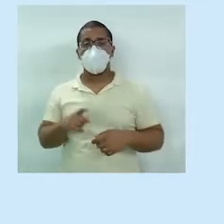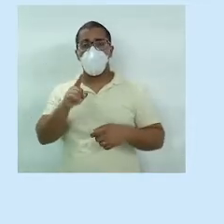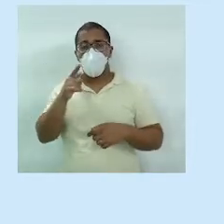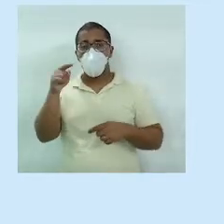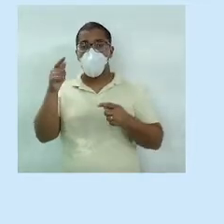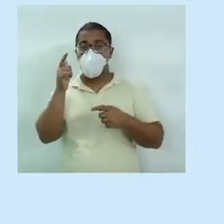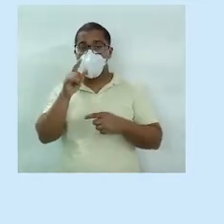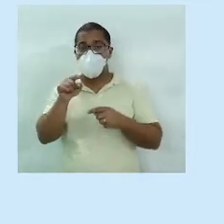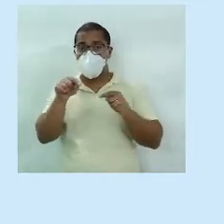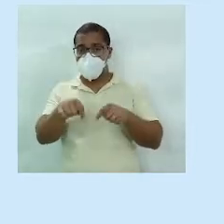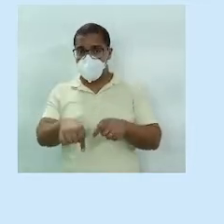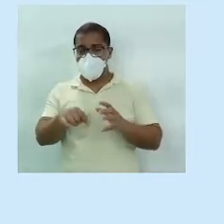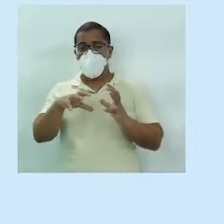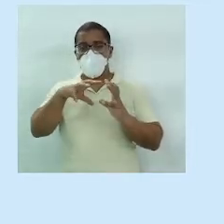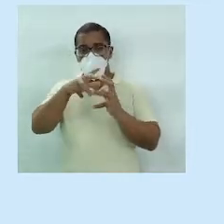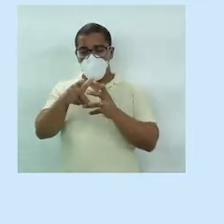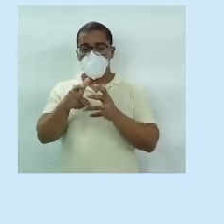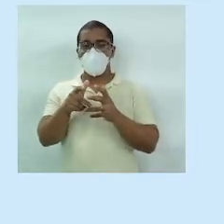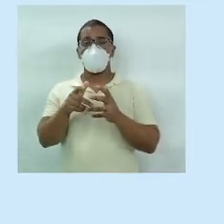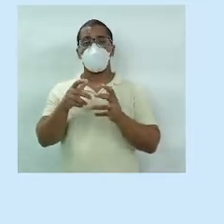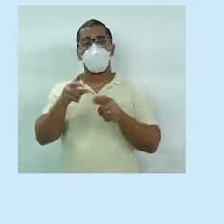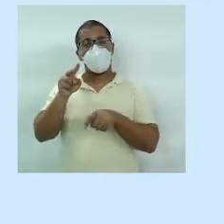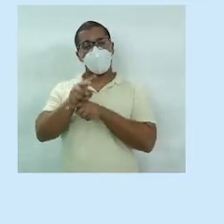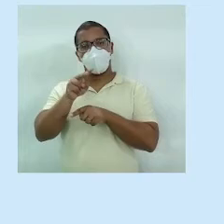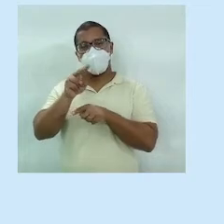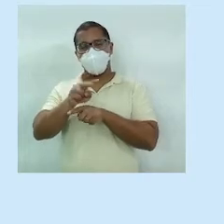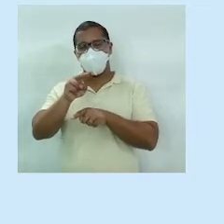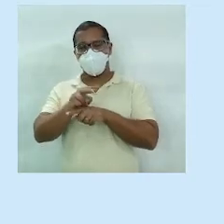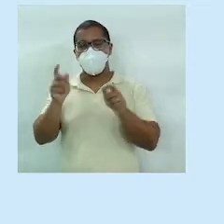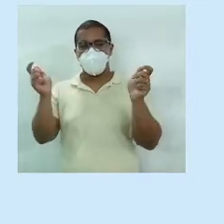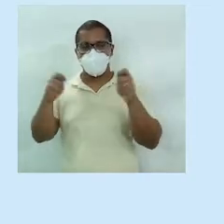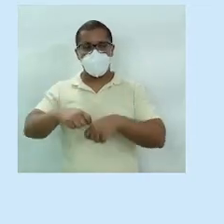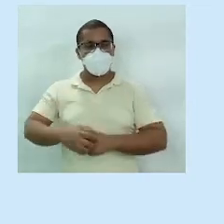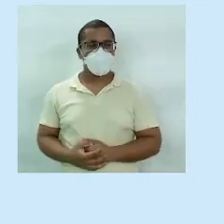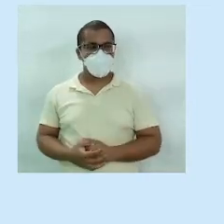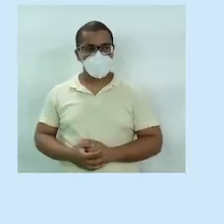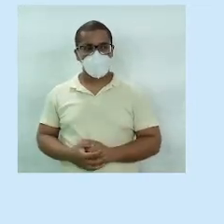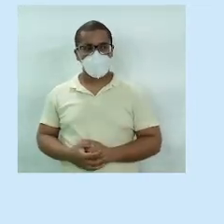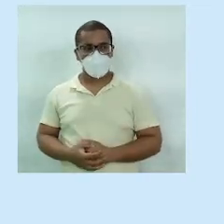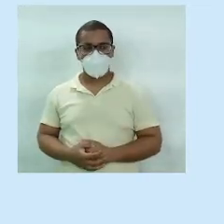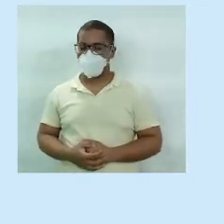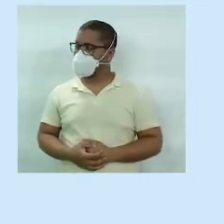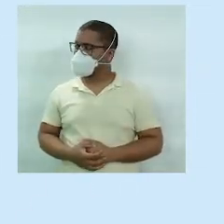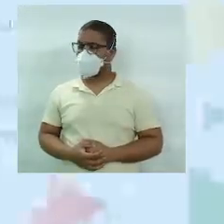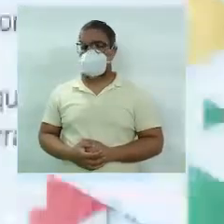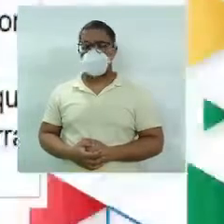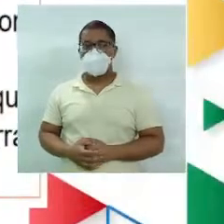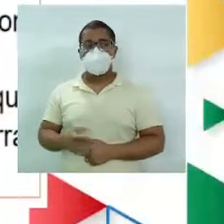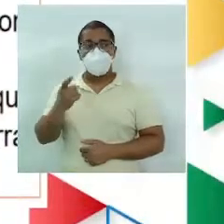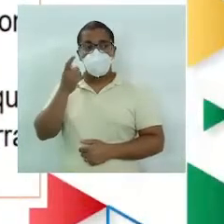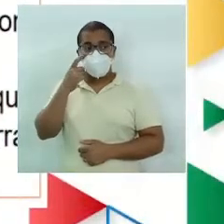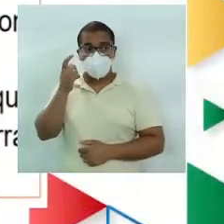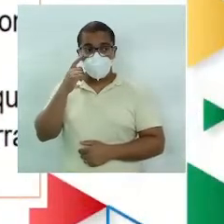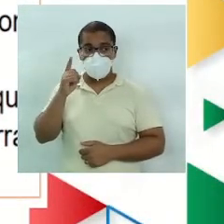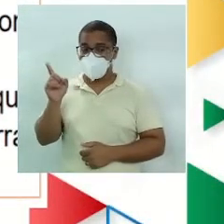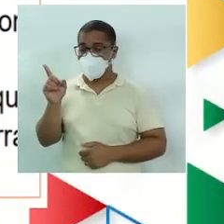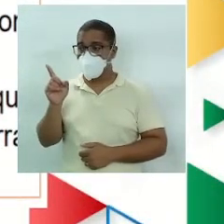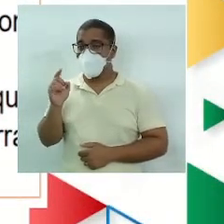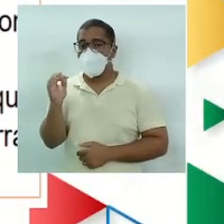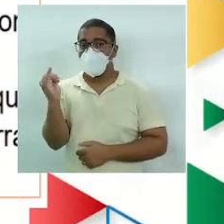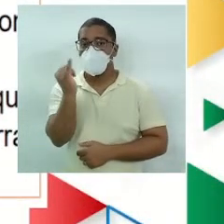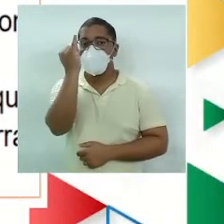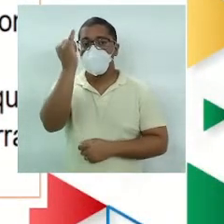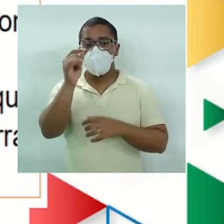muito grande a superfície da Terra, tá certo? Vamos lá, na tela, a importância da camada de